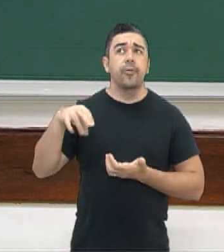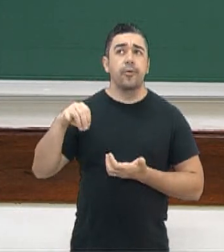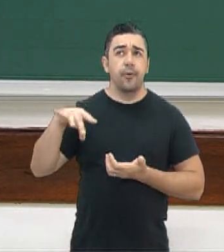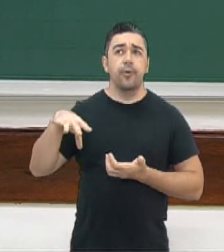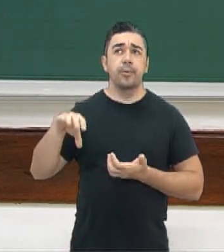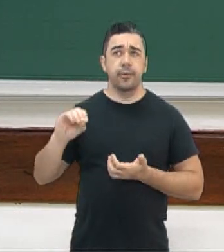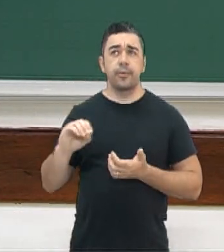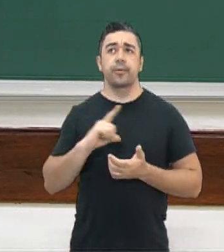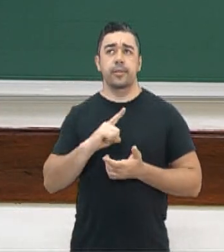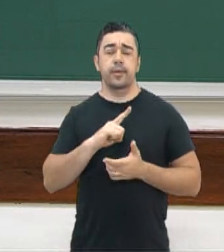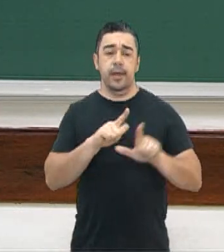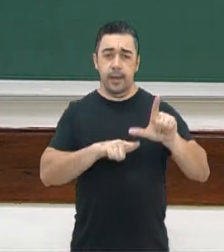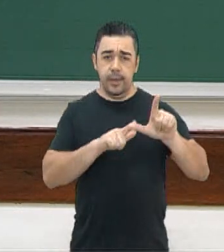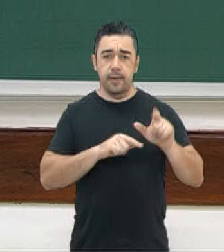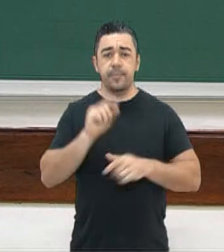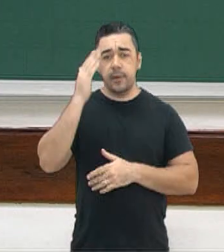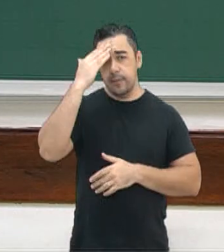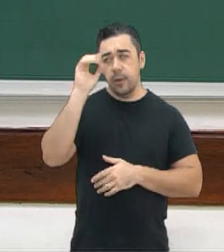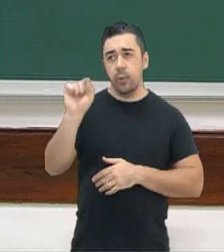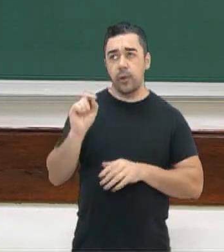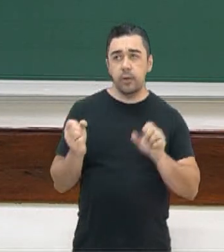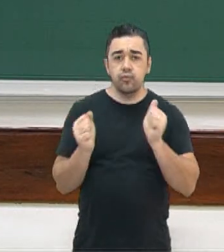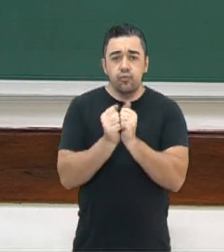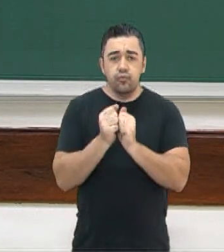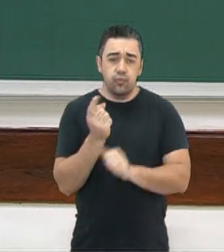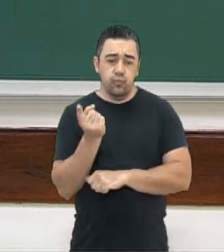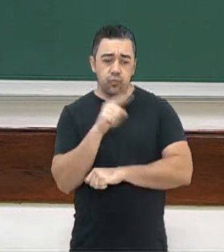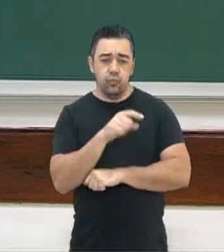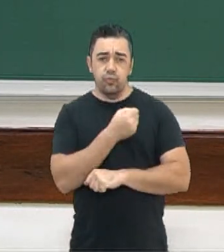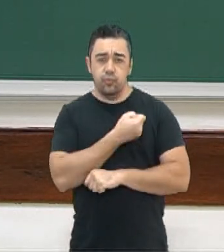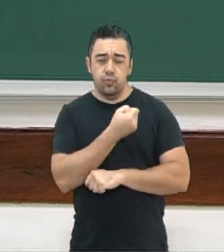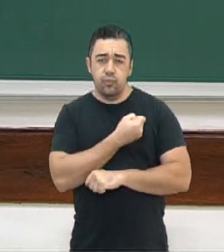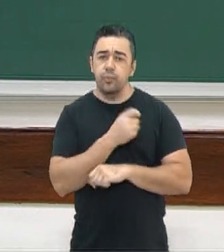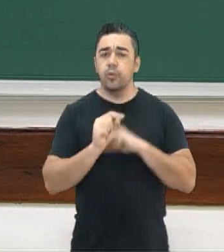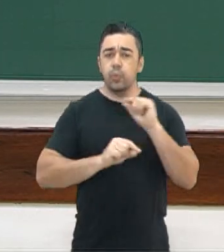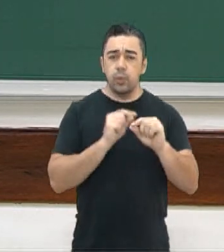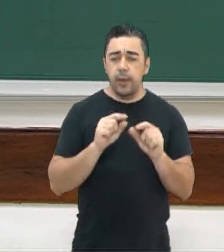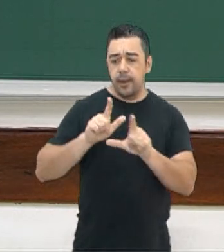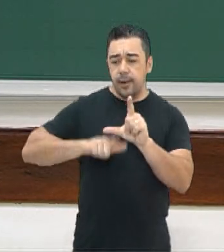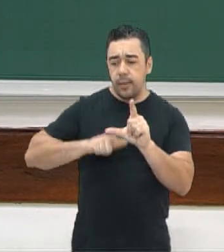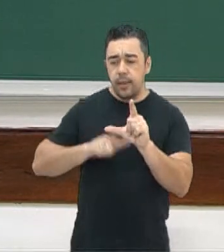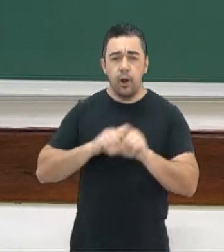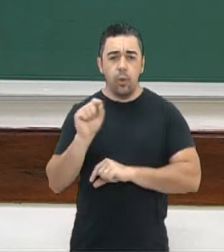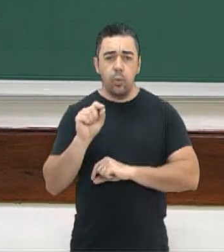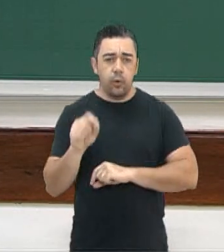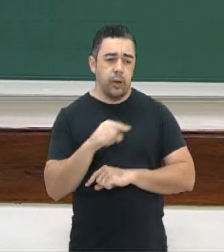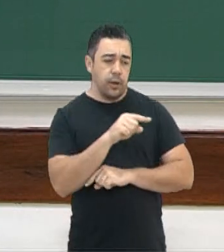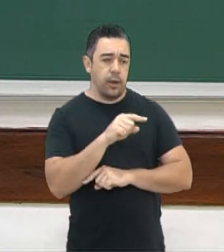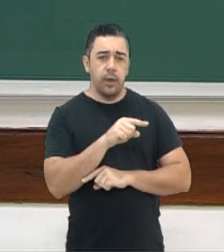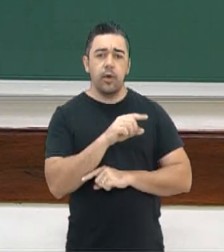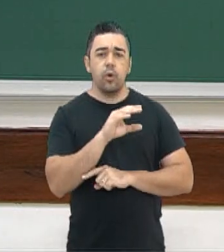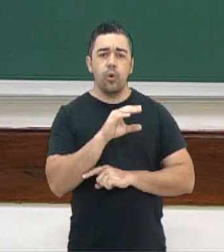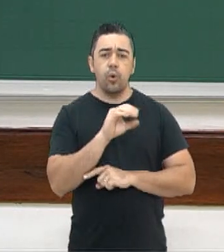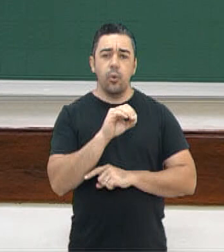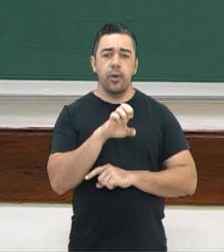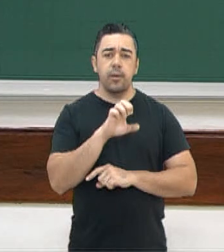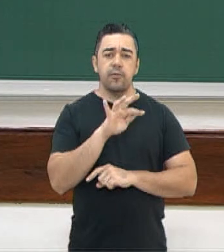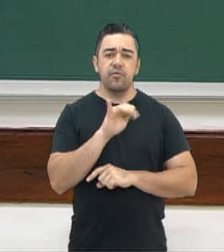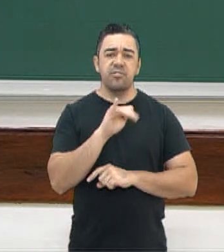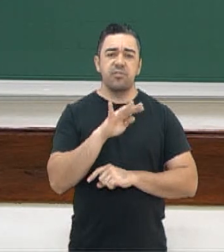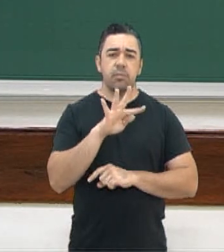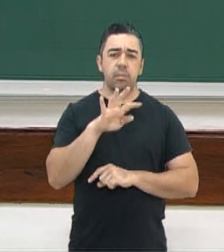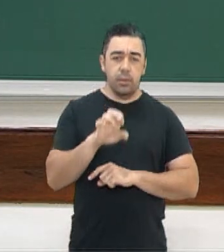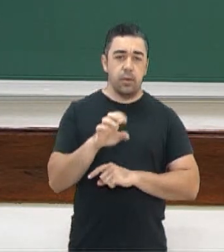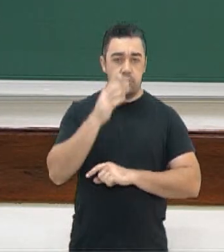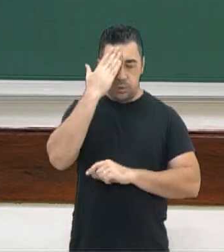que é o coeficiente, quais são os monômios semelhantes, o que é a parte literal dele com seu expoente. Então, eu já